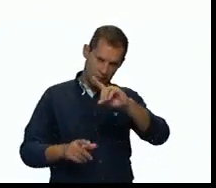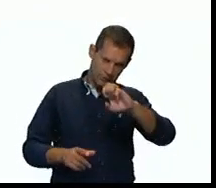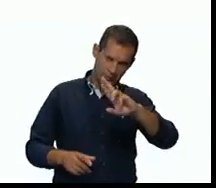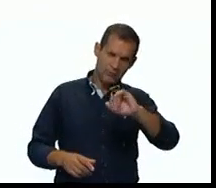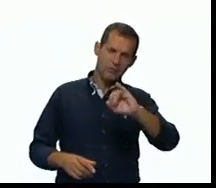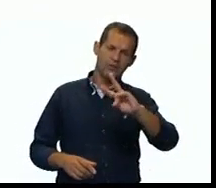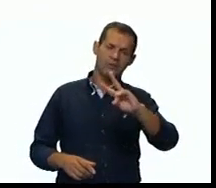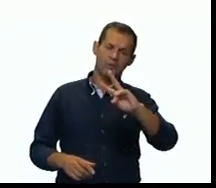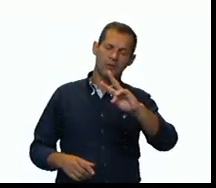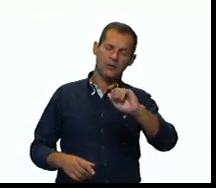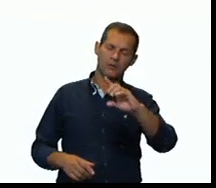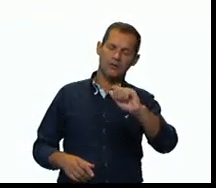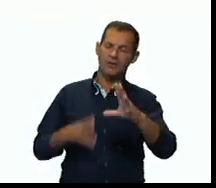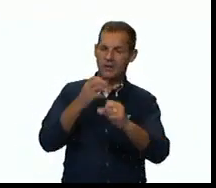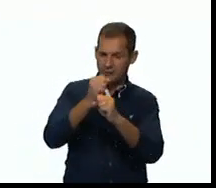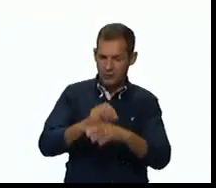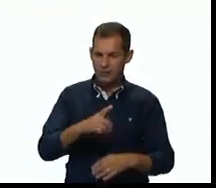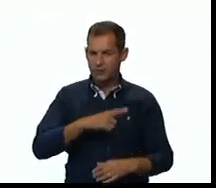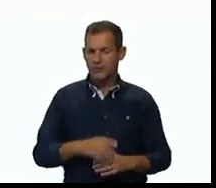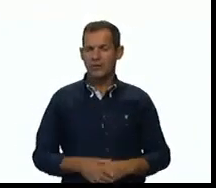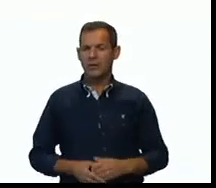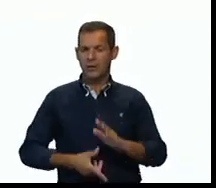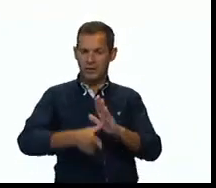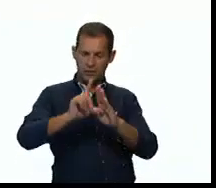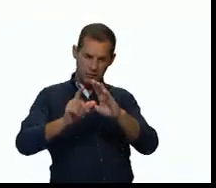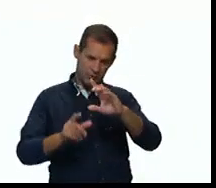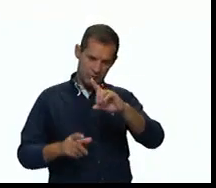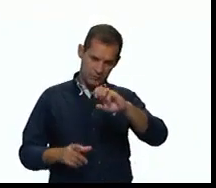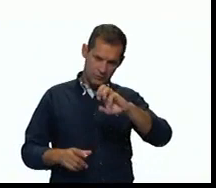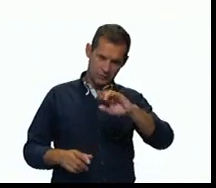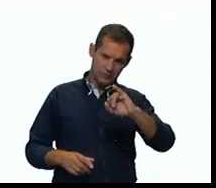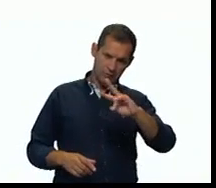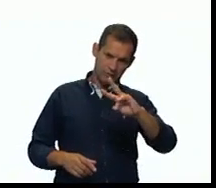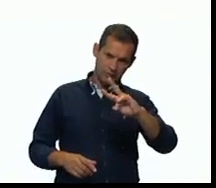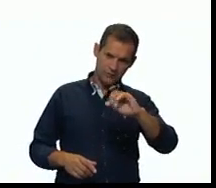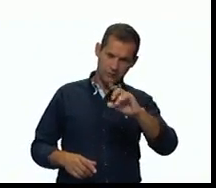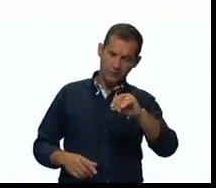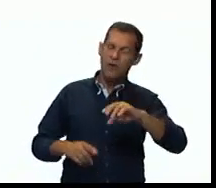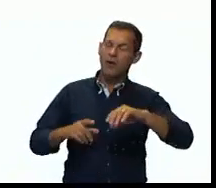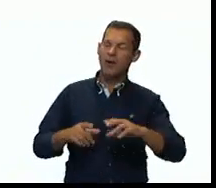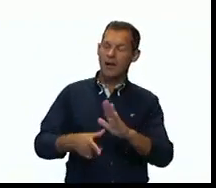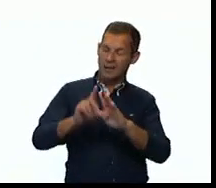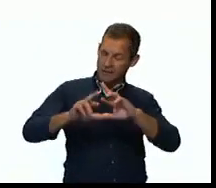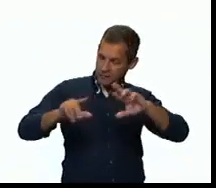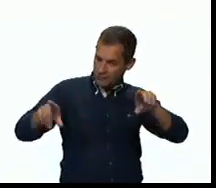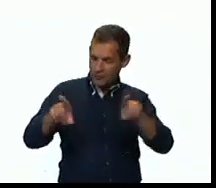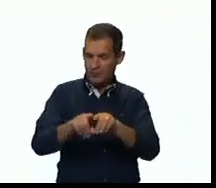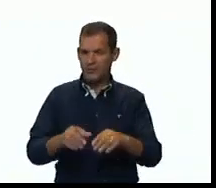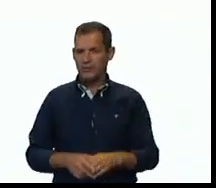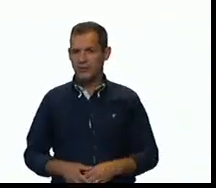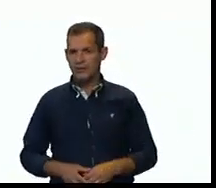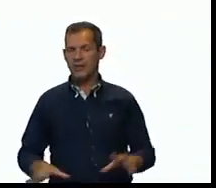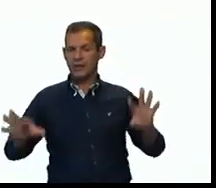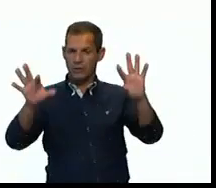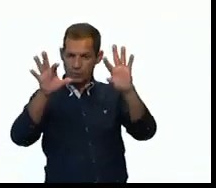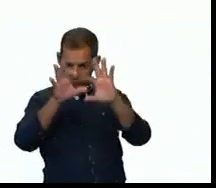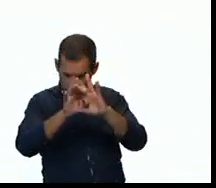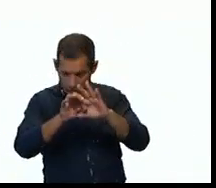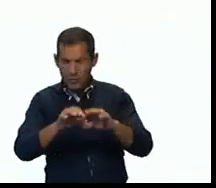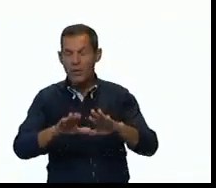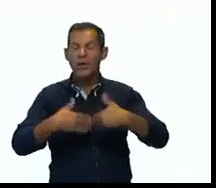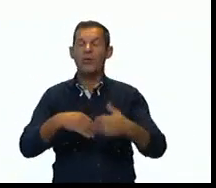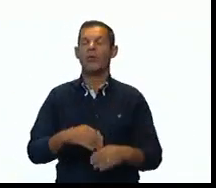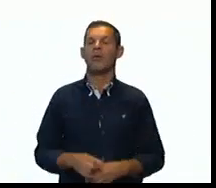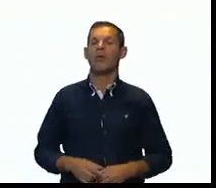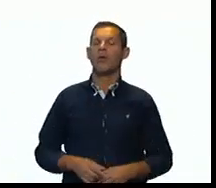Esse processo, ele é denominado de antiderivação, antidiferenciação ou ainda de integração. E qual